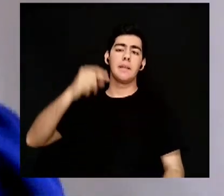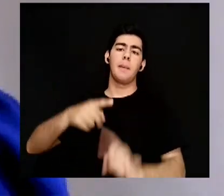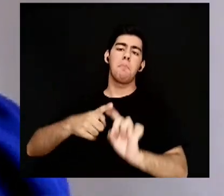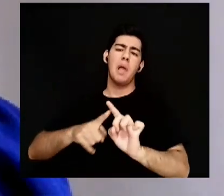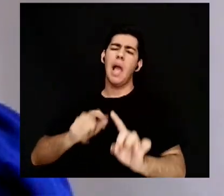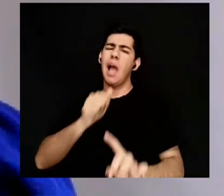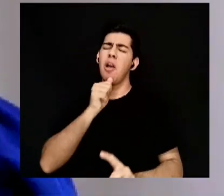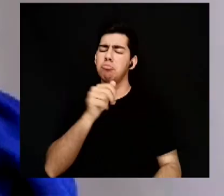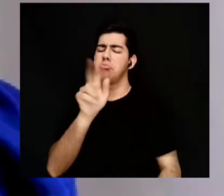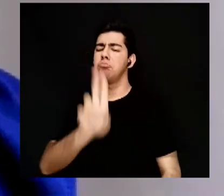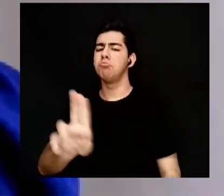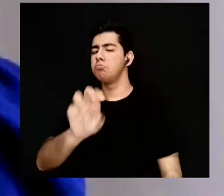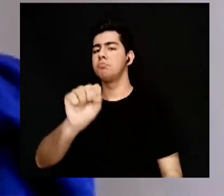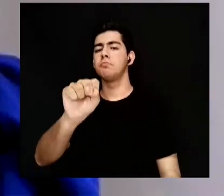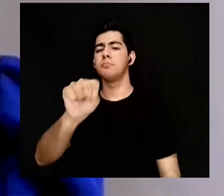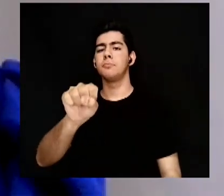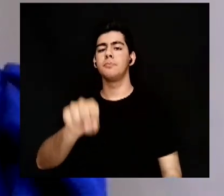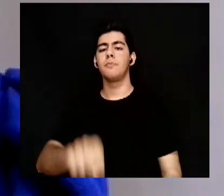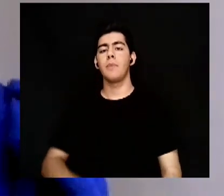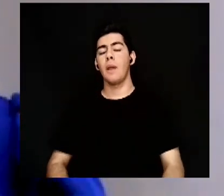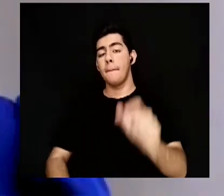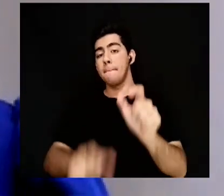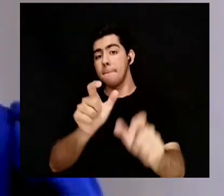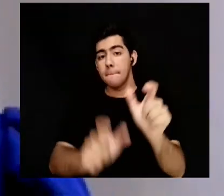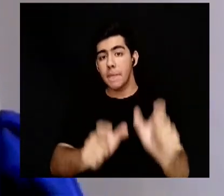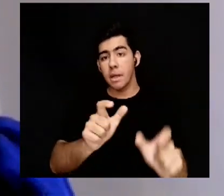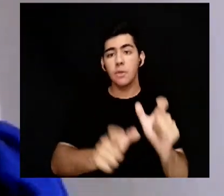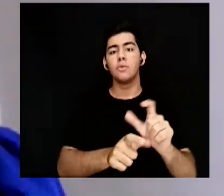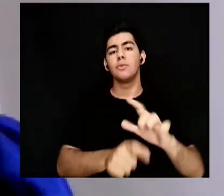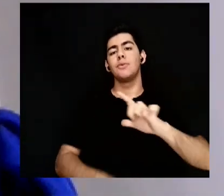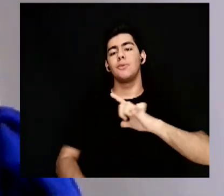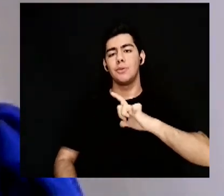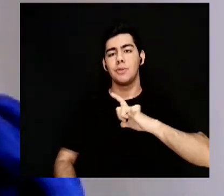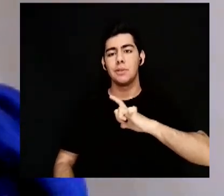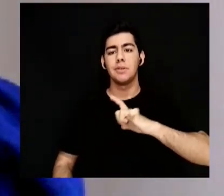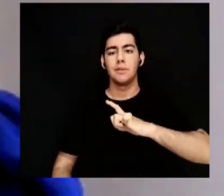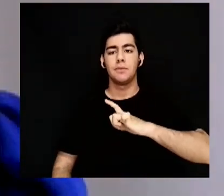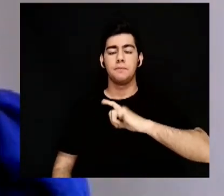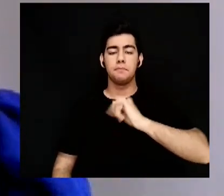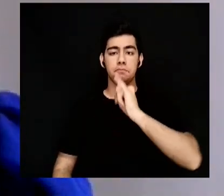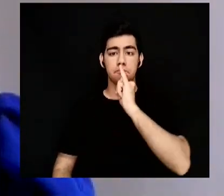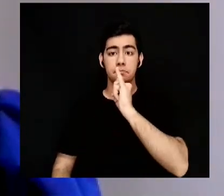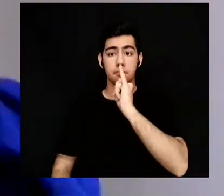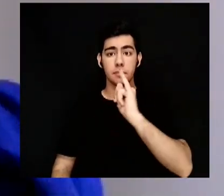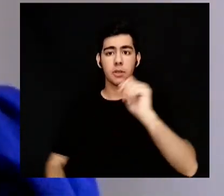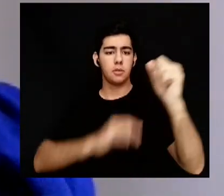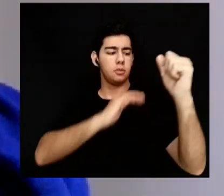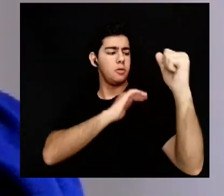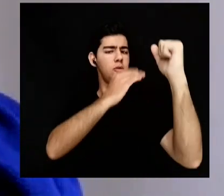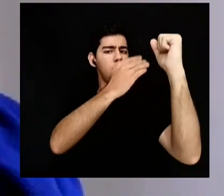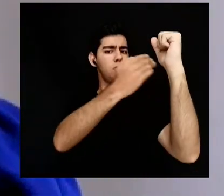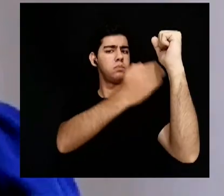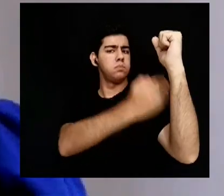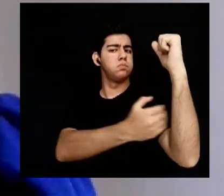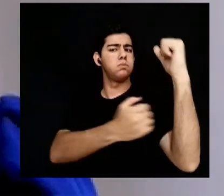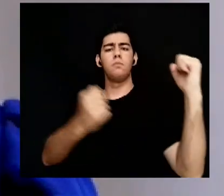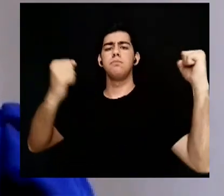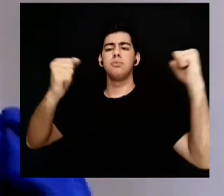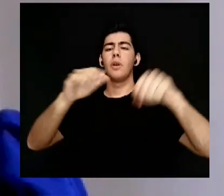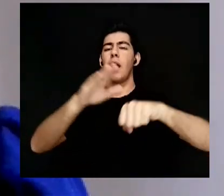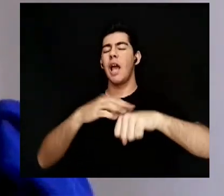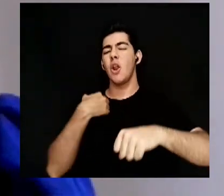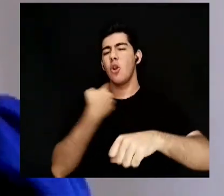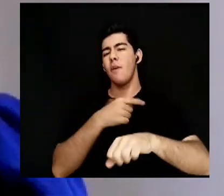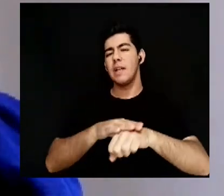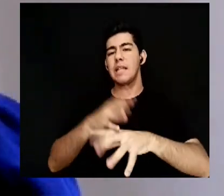o paciente ele tinha bastante músculo, tem bastante músculo, aí o peso sobre a altura, ele era considerado obeso,